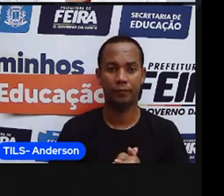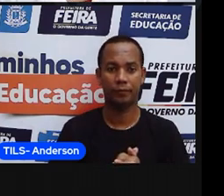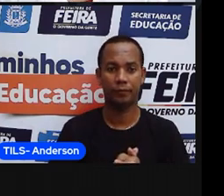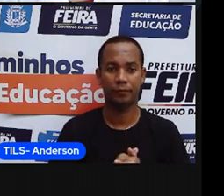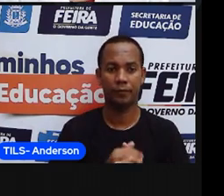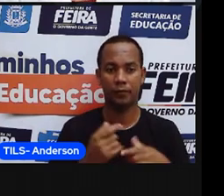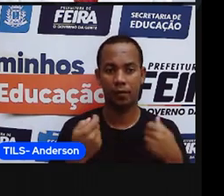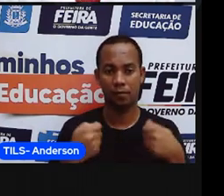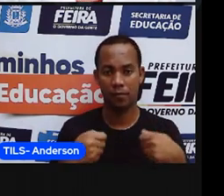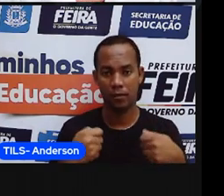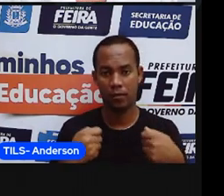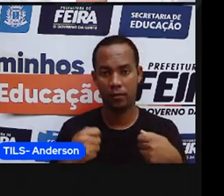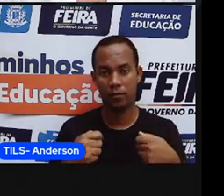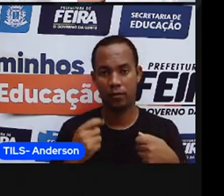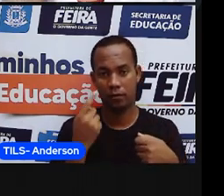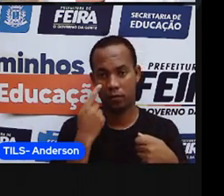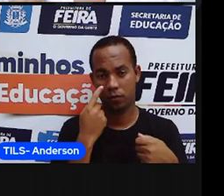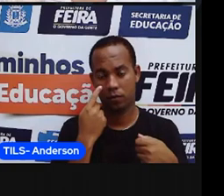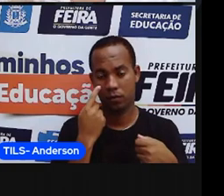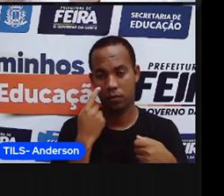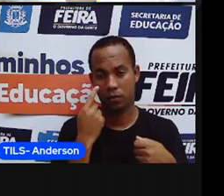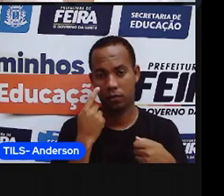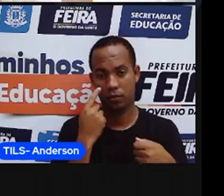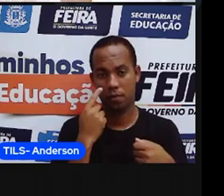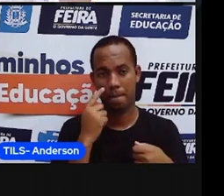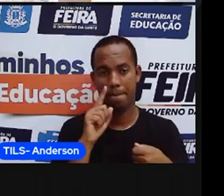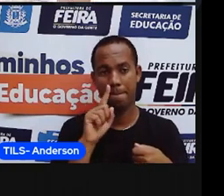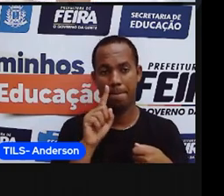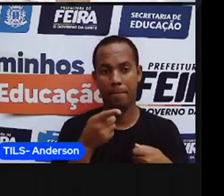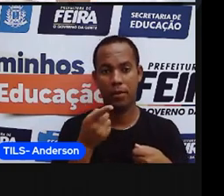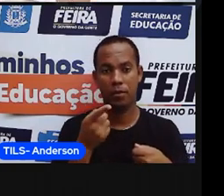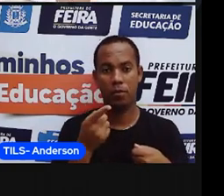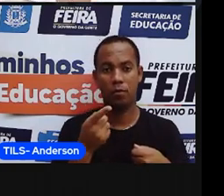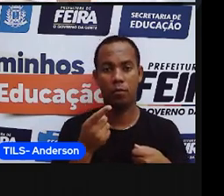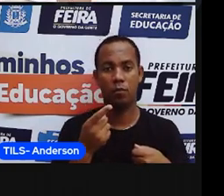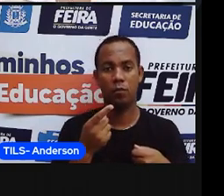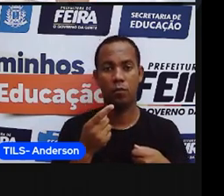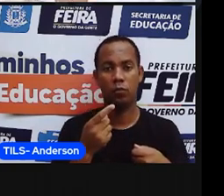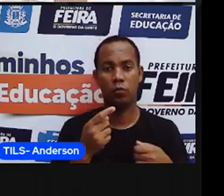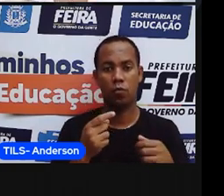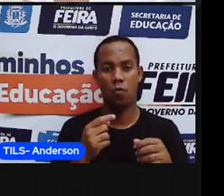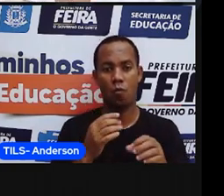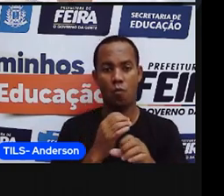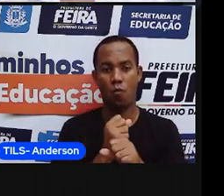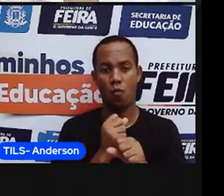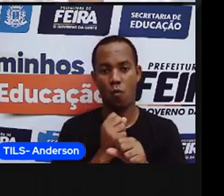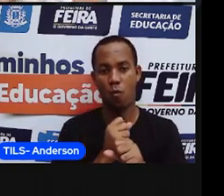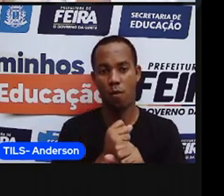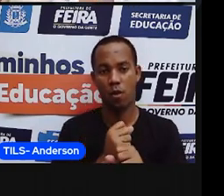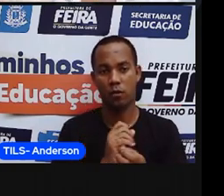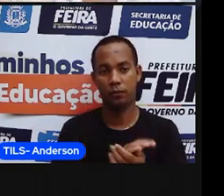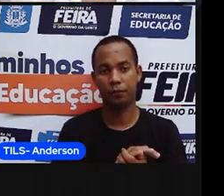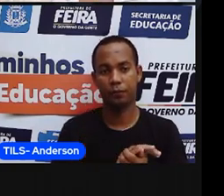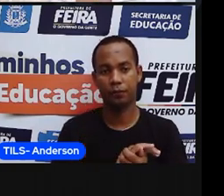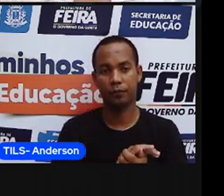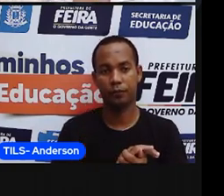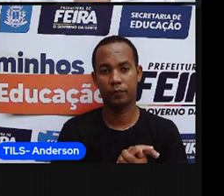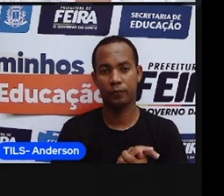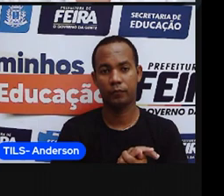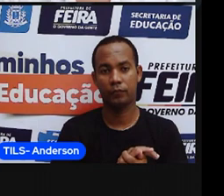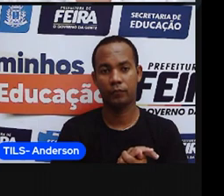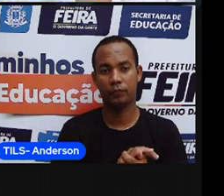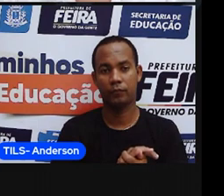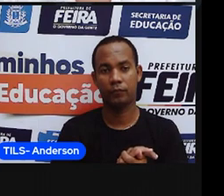Então, eu preciso de o quê? De 1.000 ml para formar 1 litro. Eu preciso de 1.000